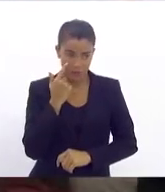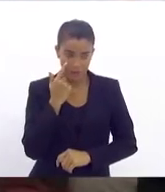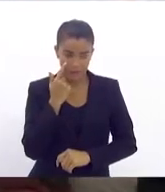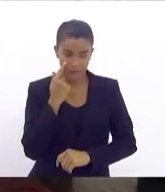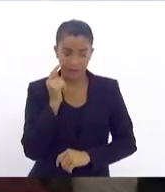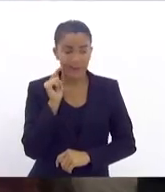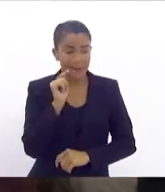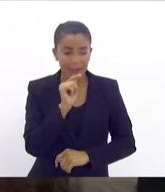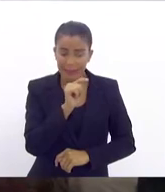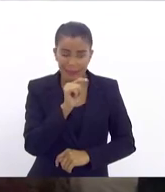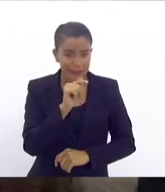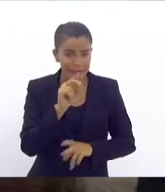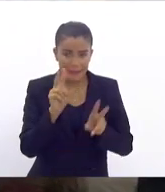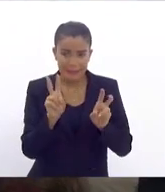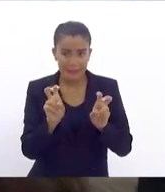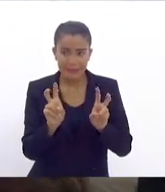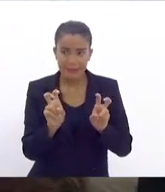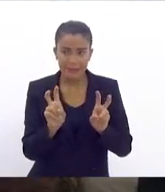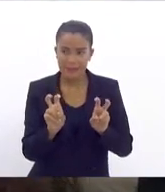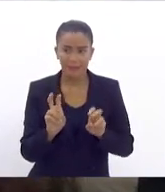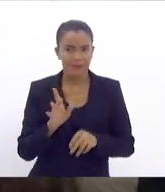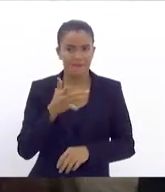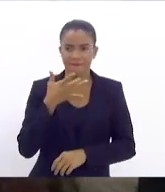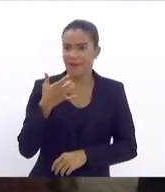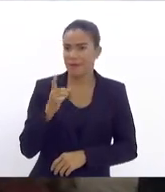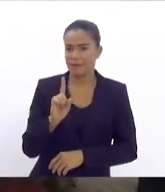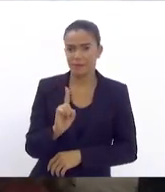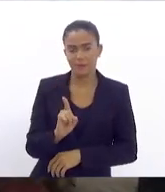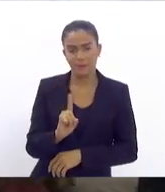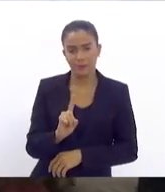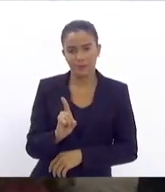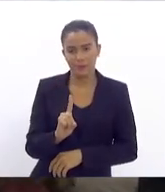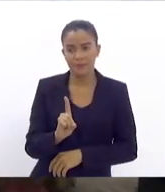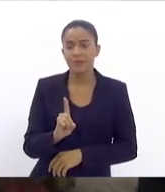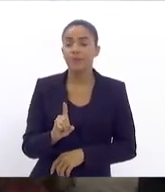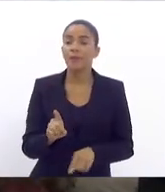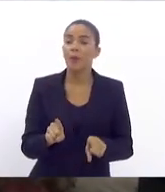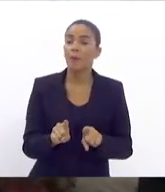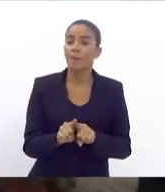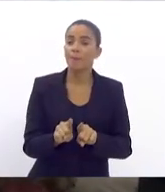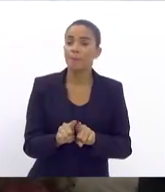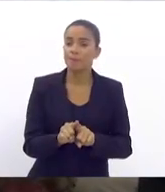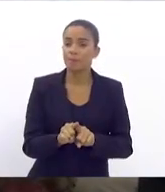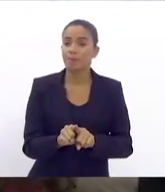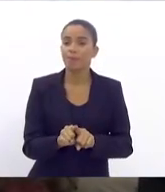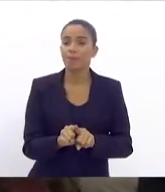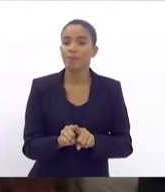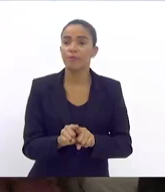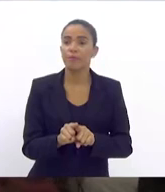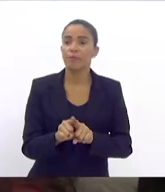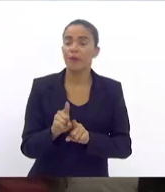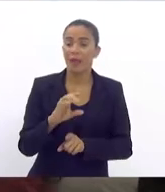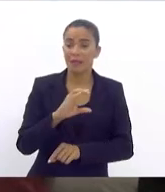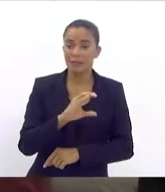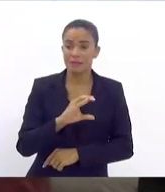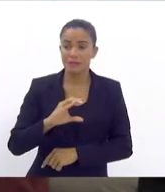esse não é um tema fácil. De um, a CCJ,